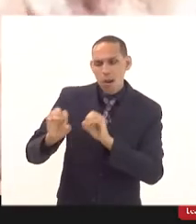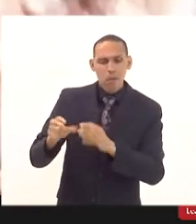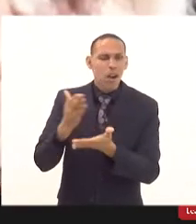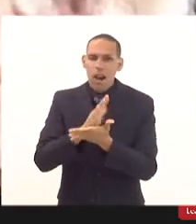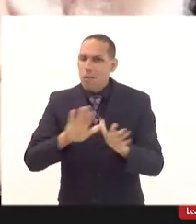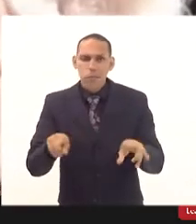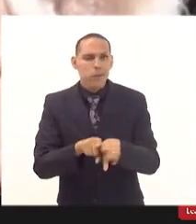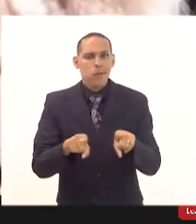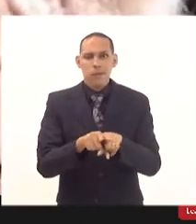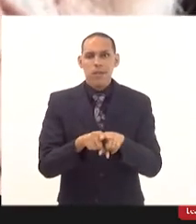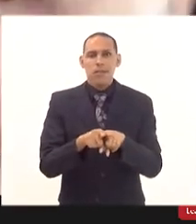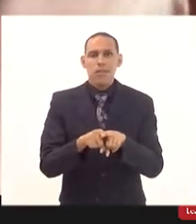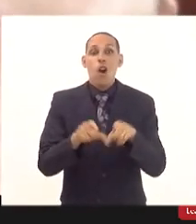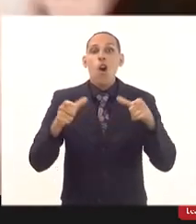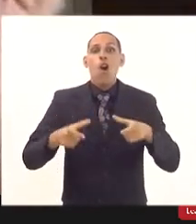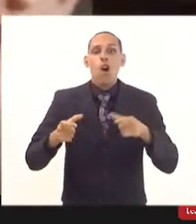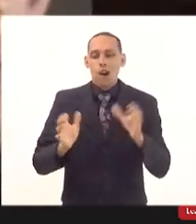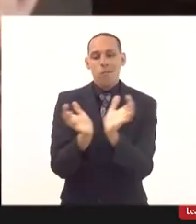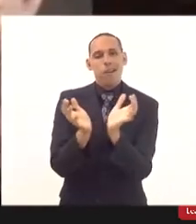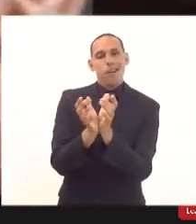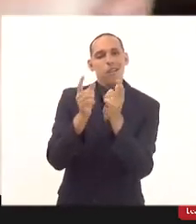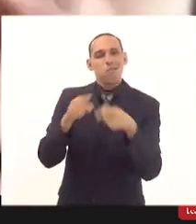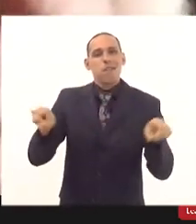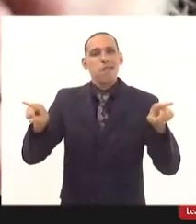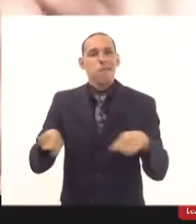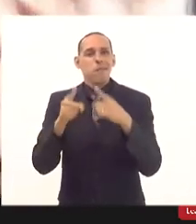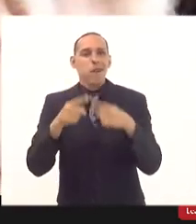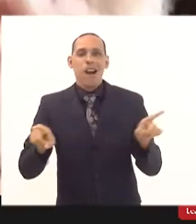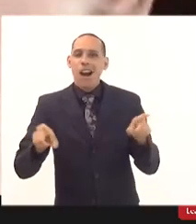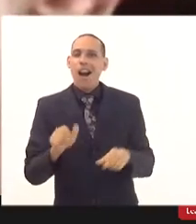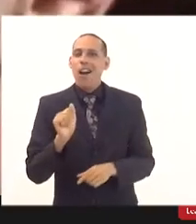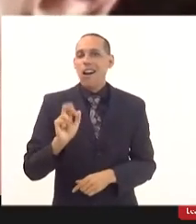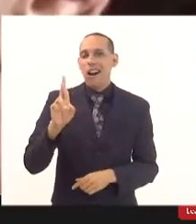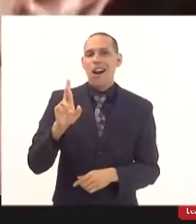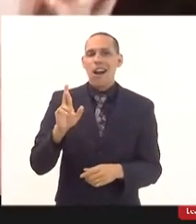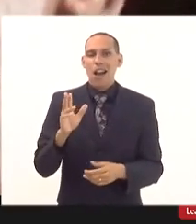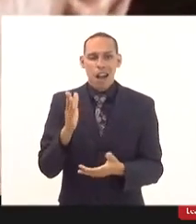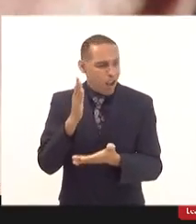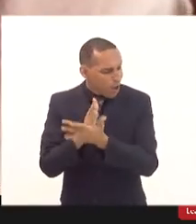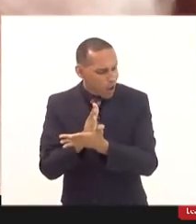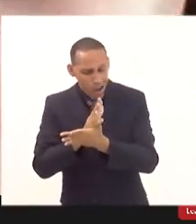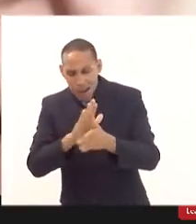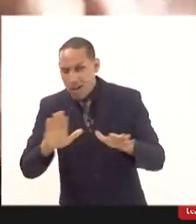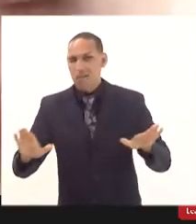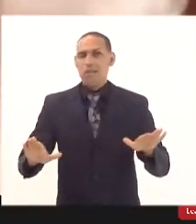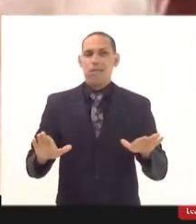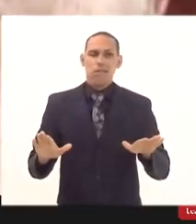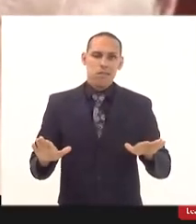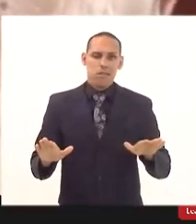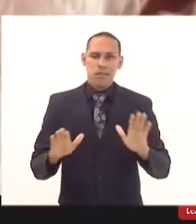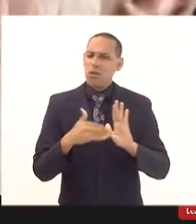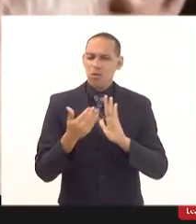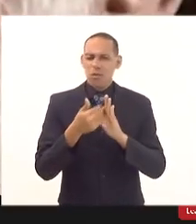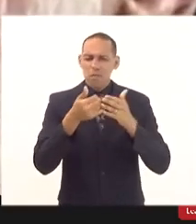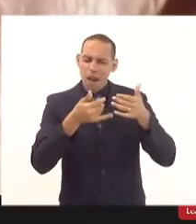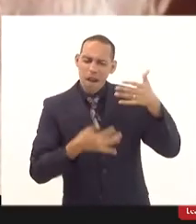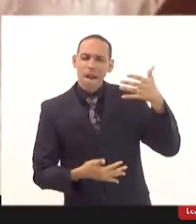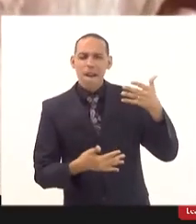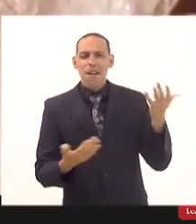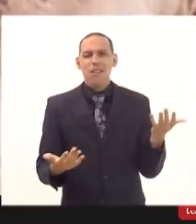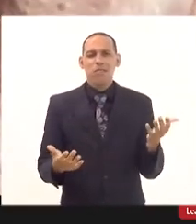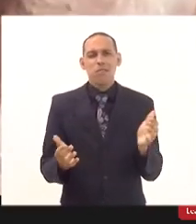estava alocada a orquestra sinfônica que ficou no ar e prepararam o fim da Orquestra Sinfônica com todos os seus tapetes